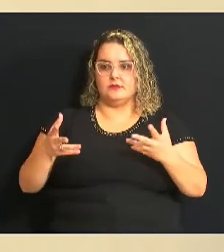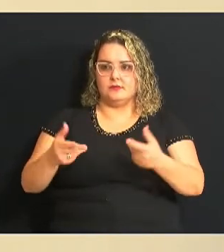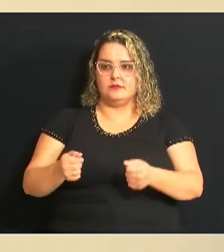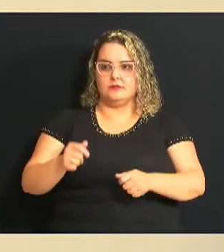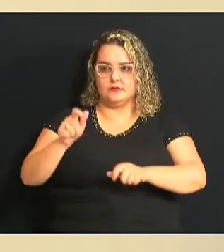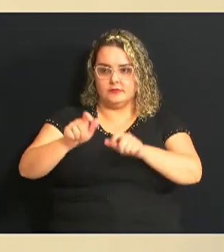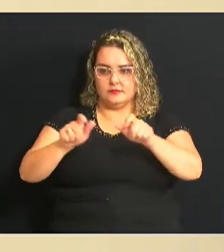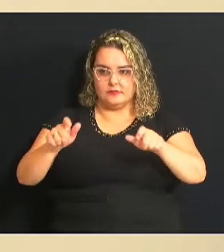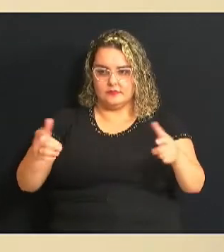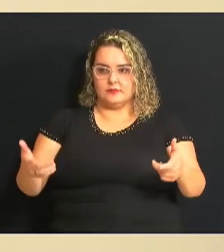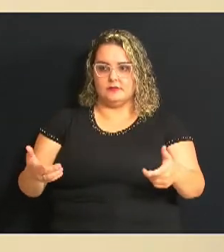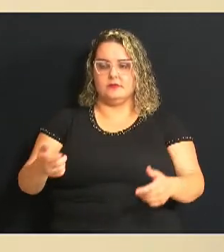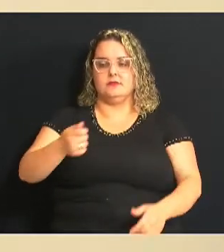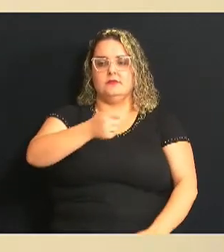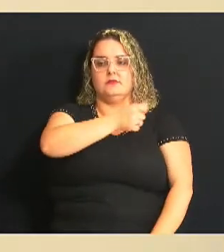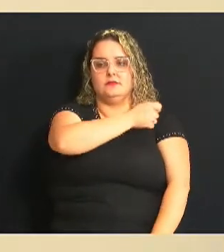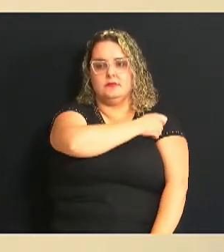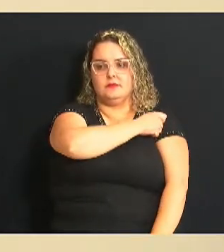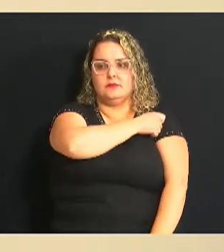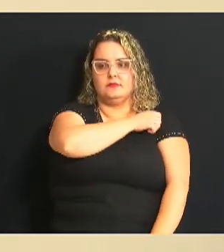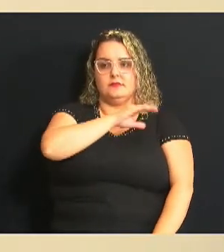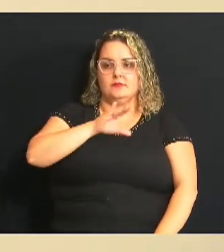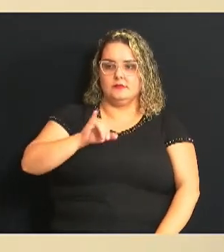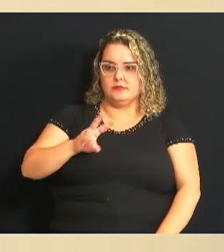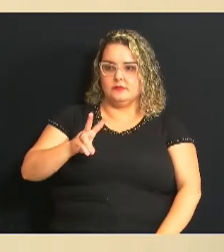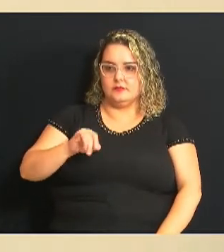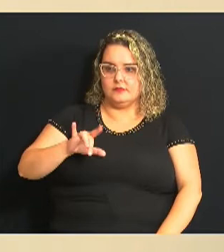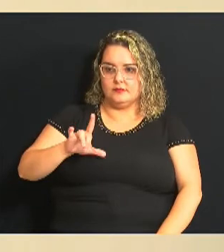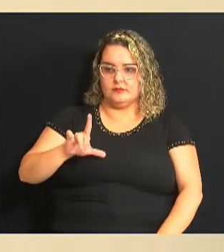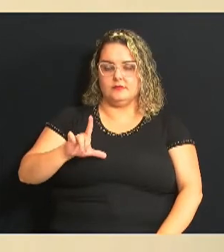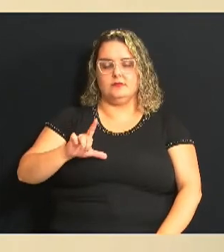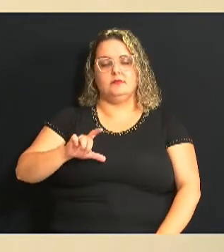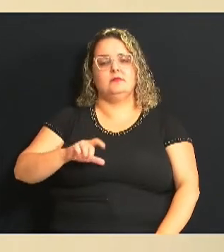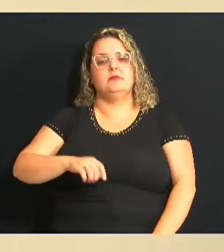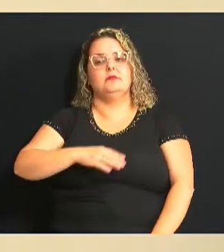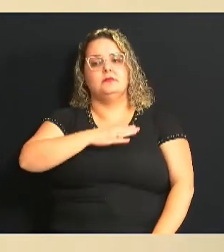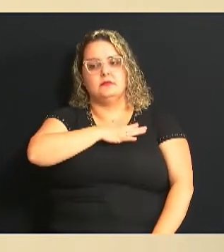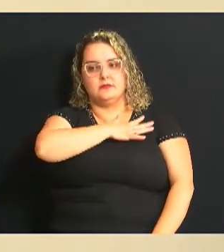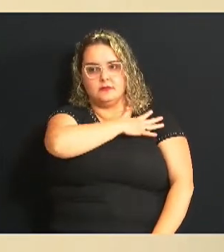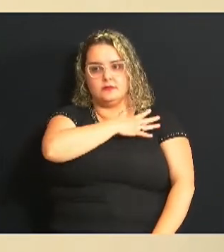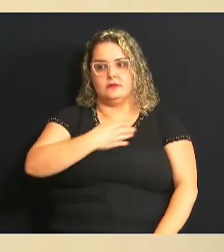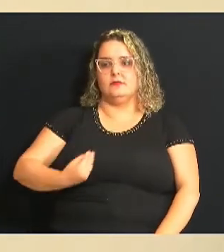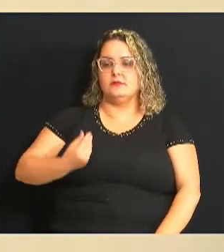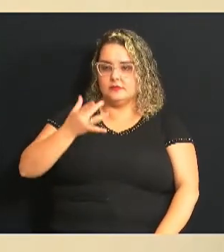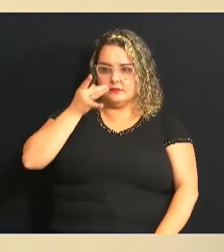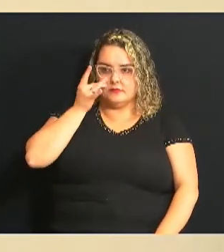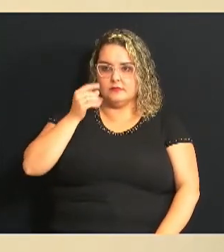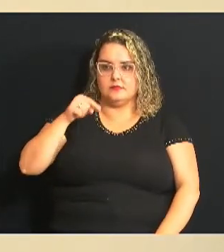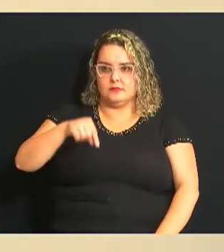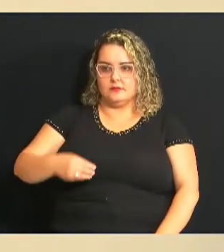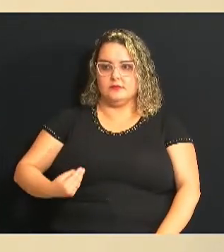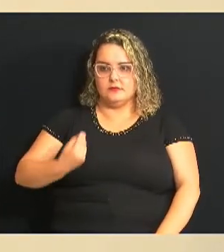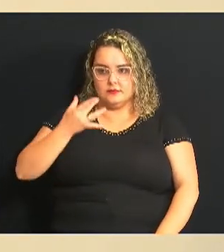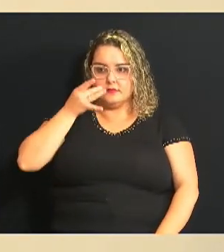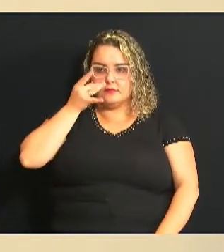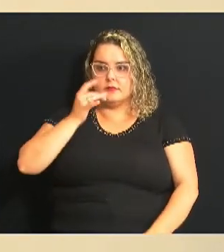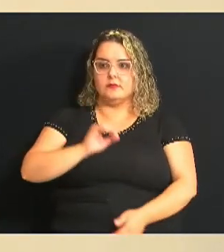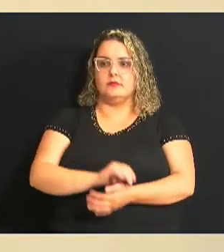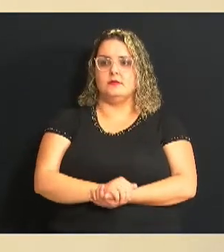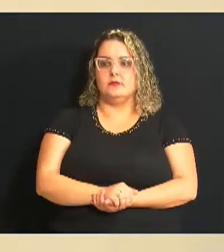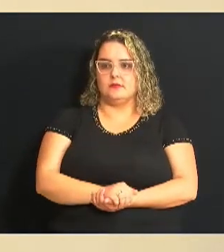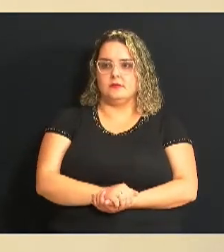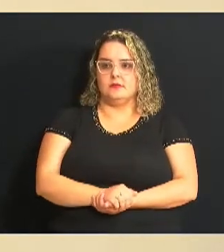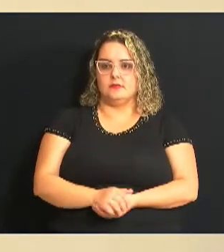demais autoridades civis, militares que se fazem presente nesta casa. Também